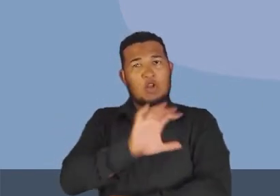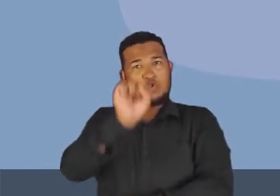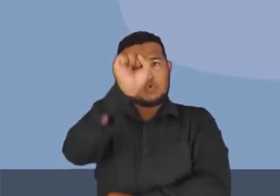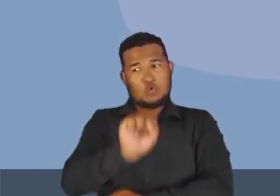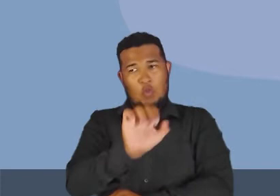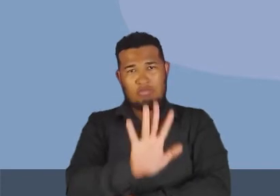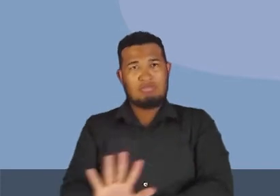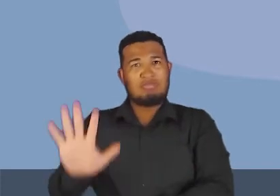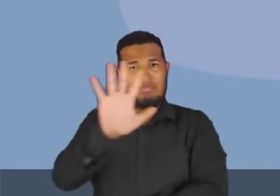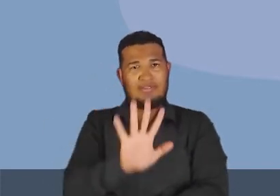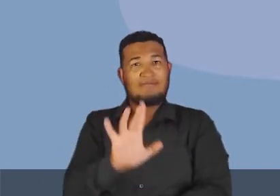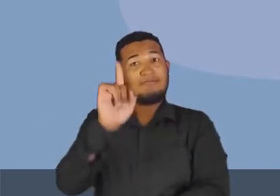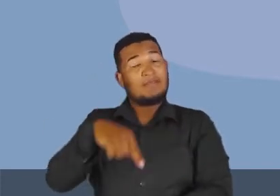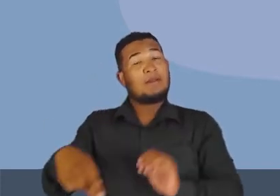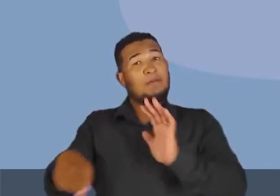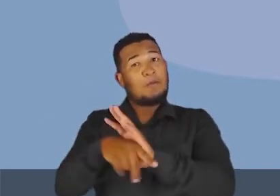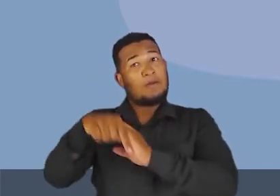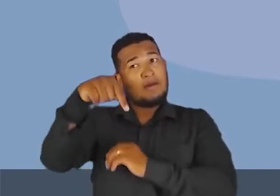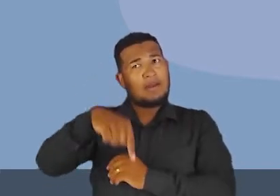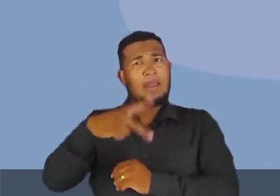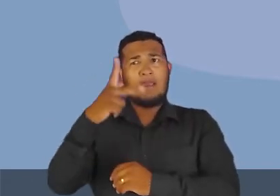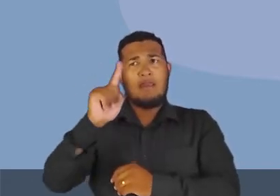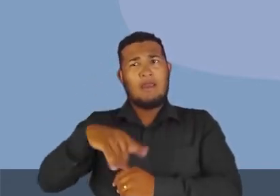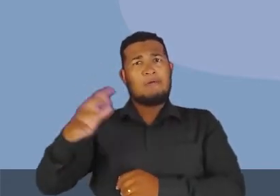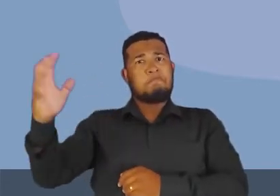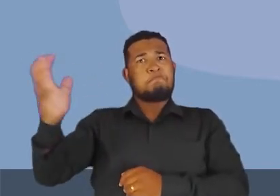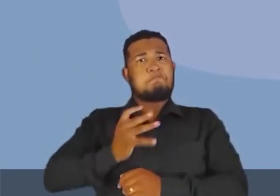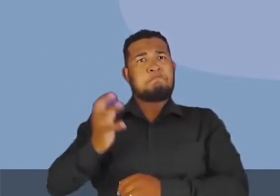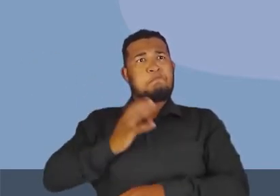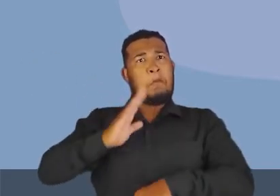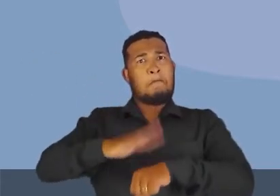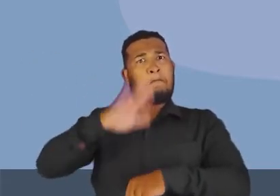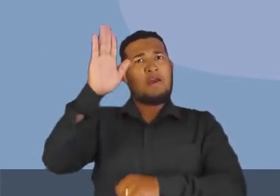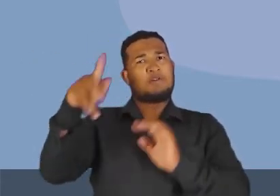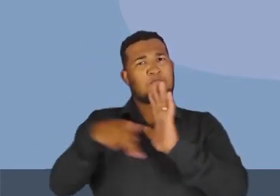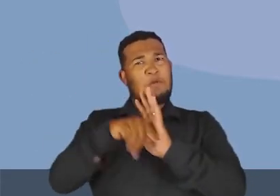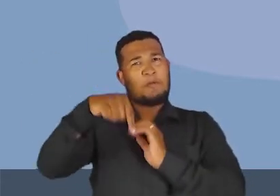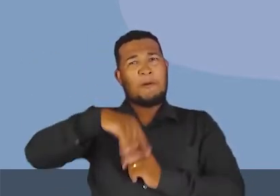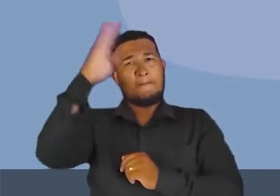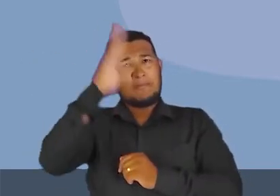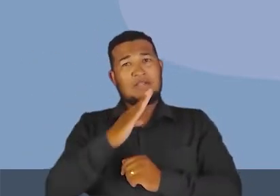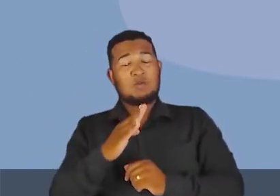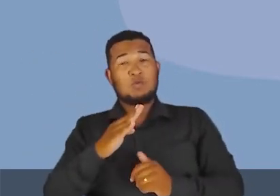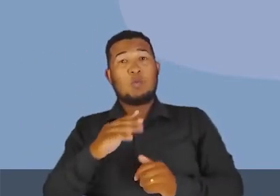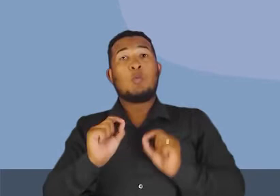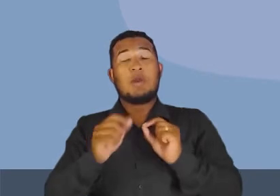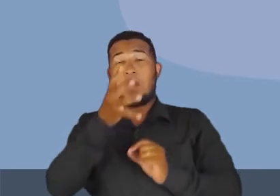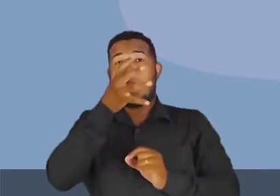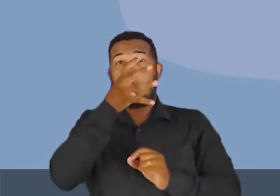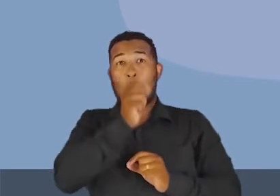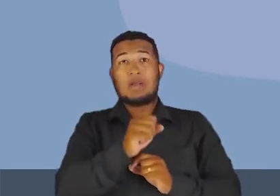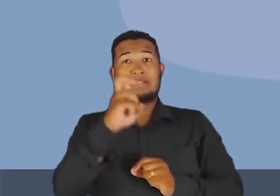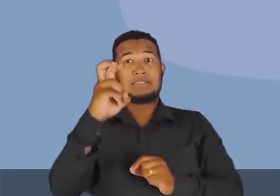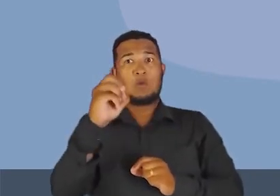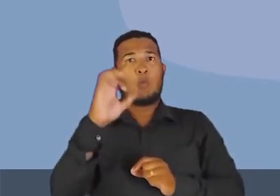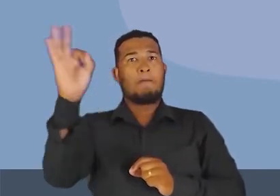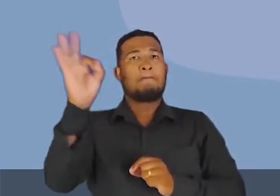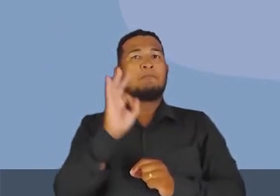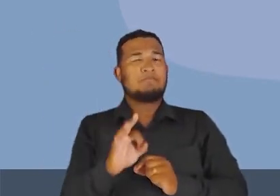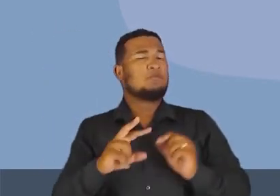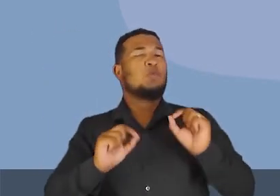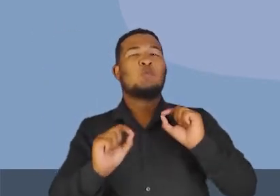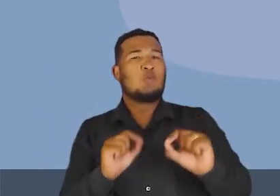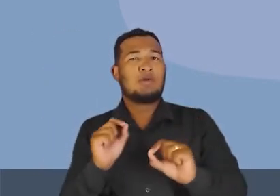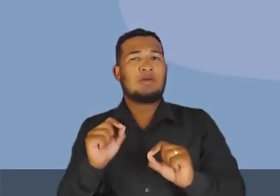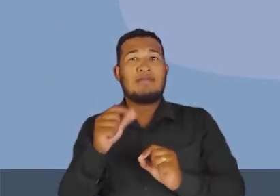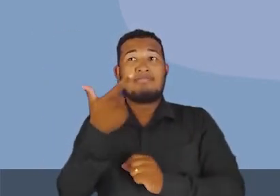sudeste, galera, que é a região mais rica aqui do Brasil, praticamente metade da população não